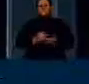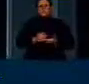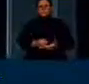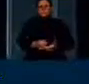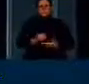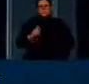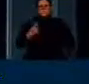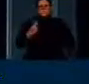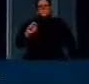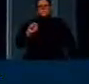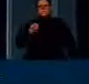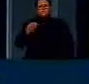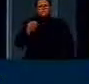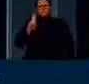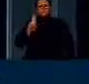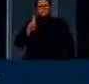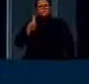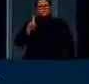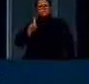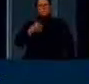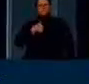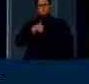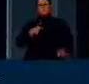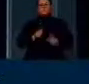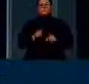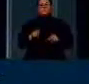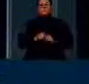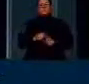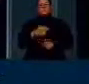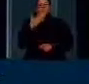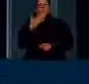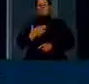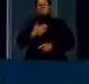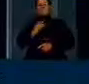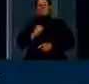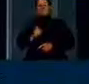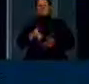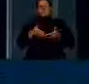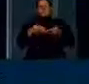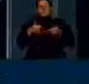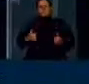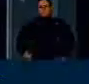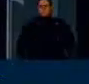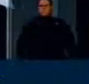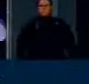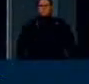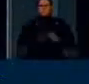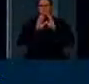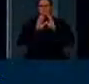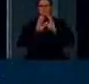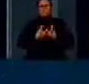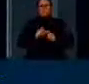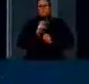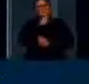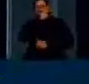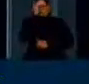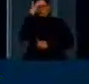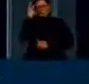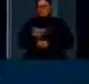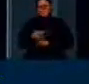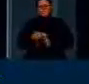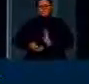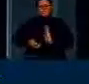Eu gostaria, senhor presidente, de fazer aqui um apelo. E todos aqui nessa casa